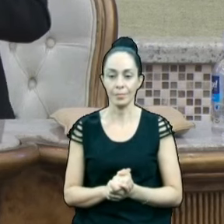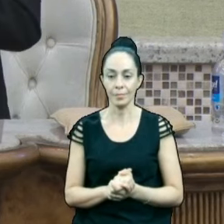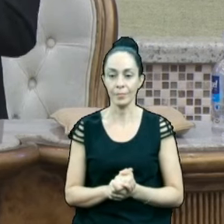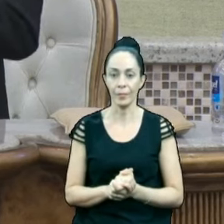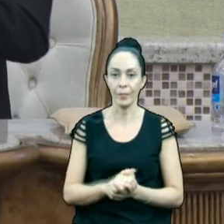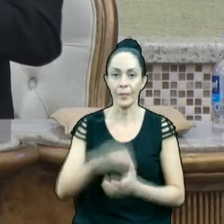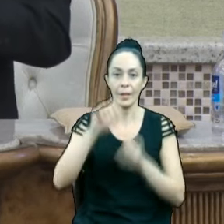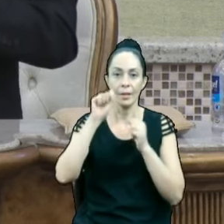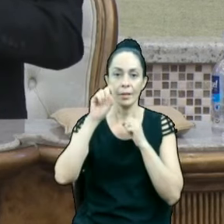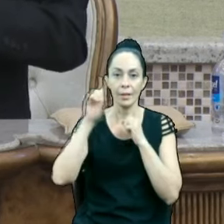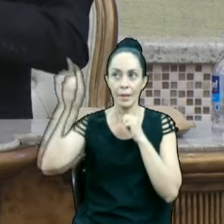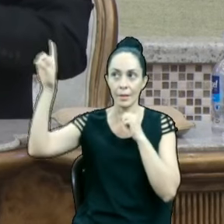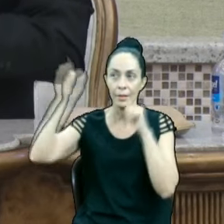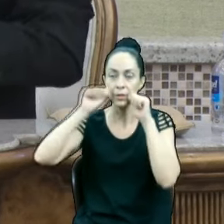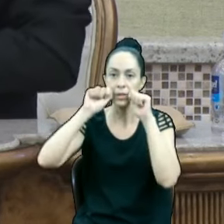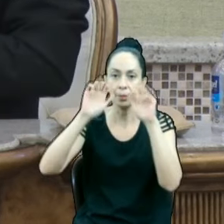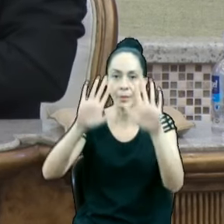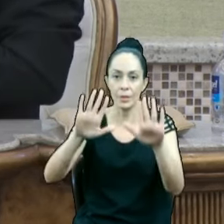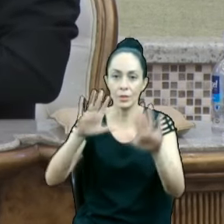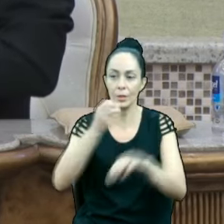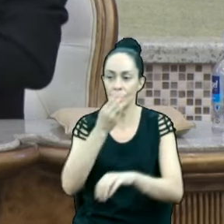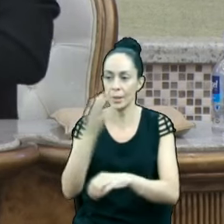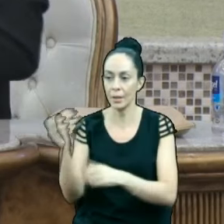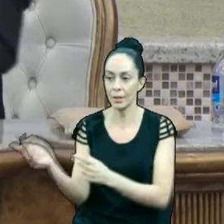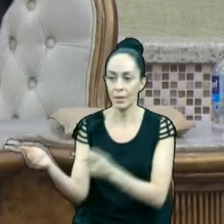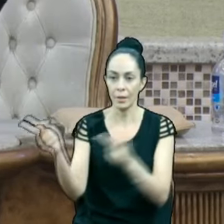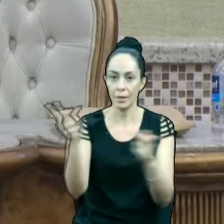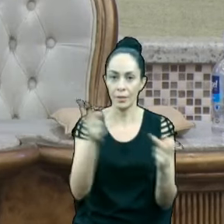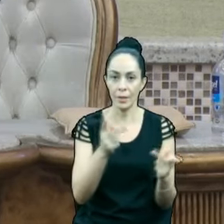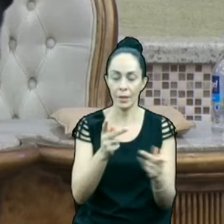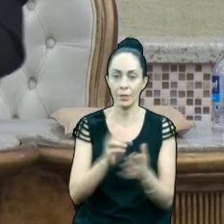Deus abençoe bem-vindos né